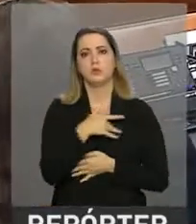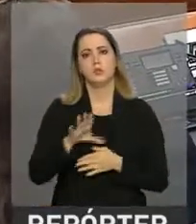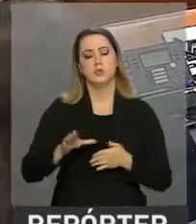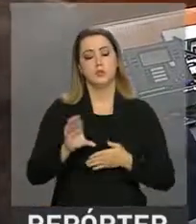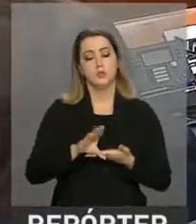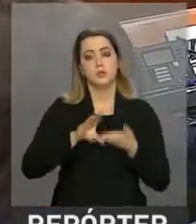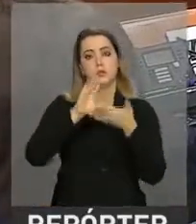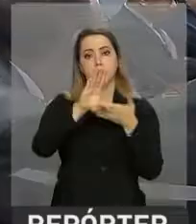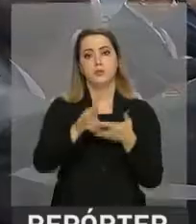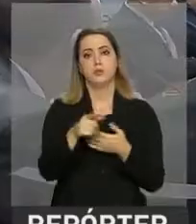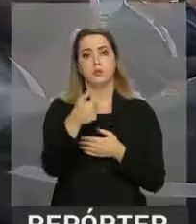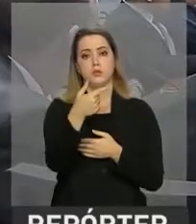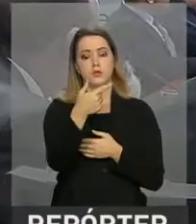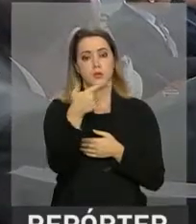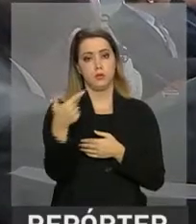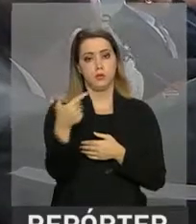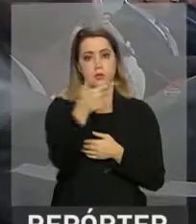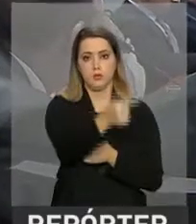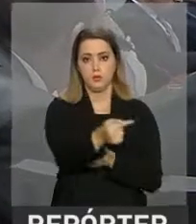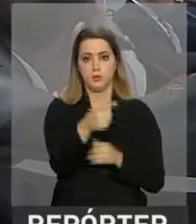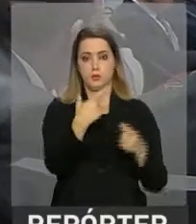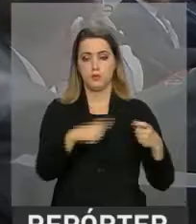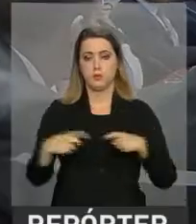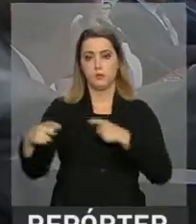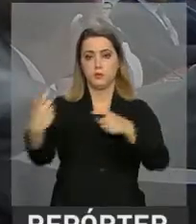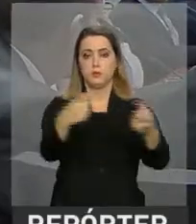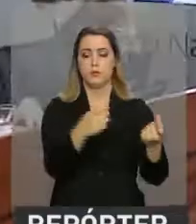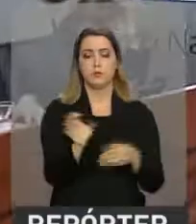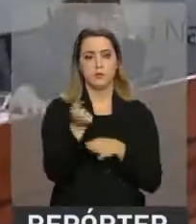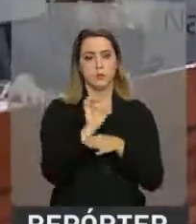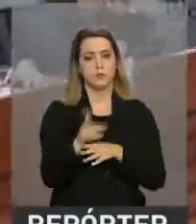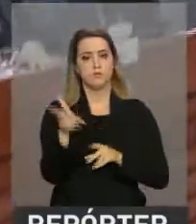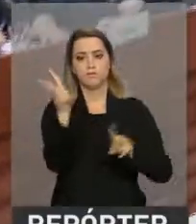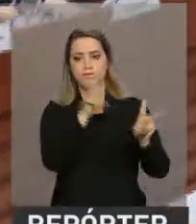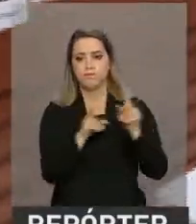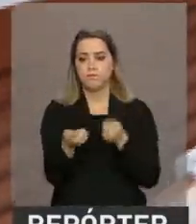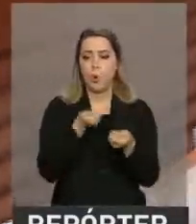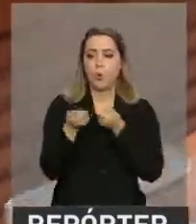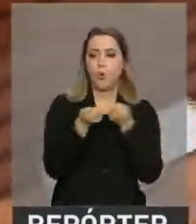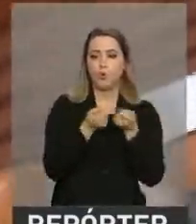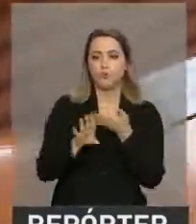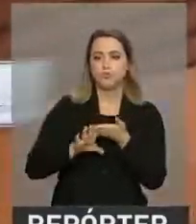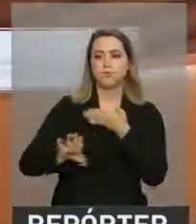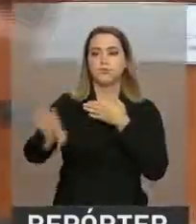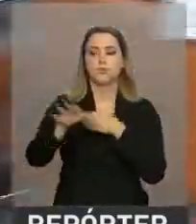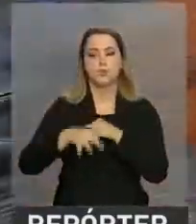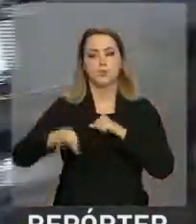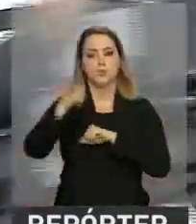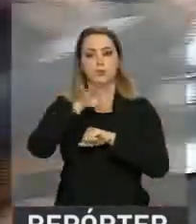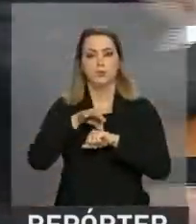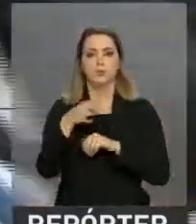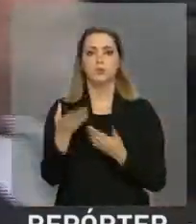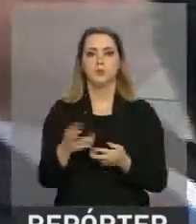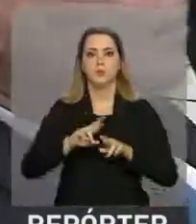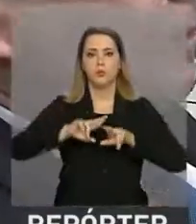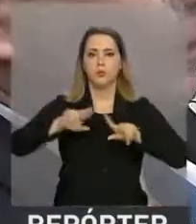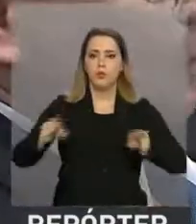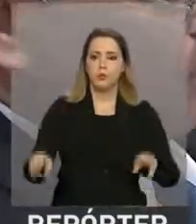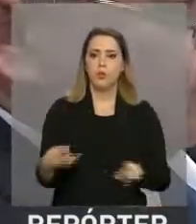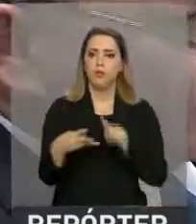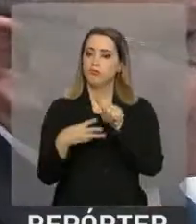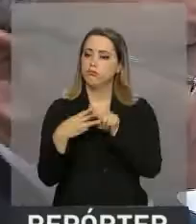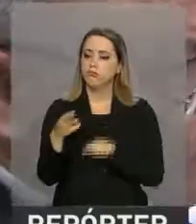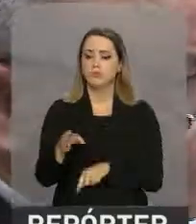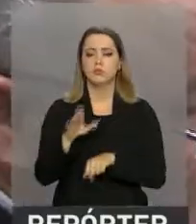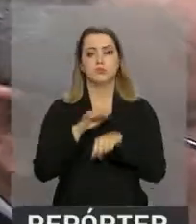das 27 salas estaduais que atuam no monitoramento e combate ao mosquito transmissor da dengue chicão